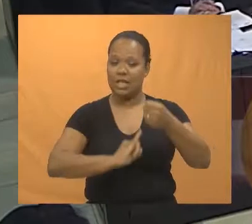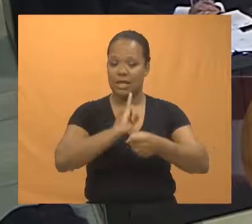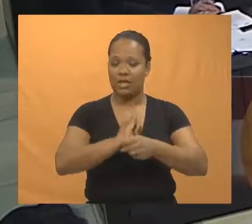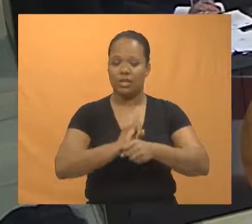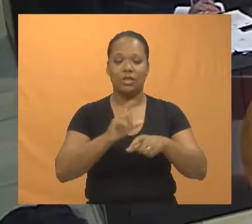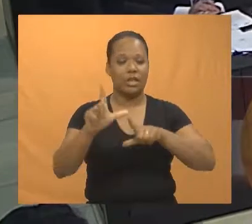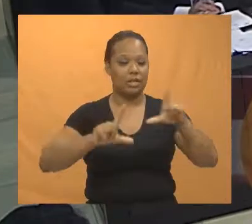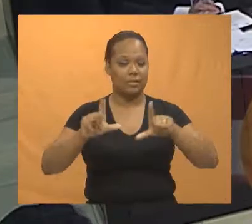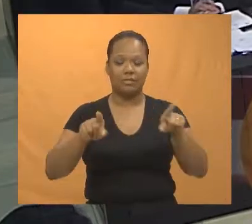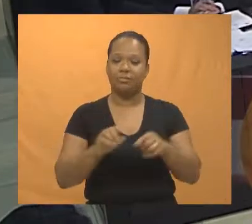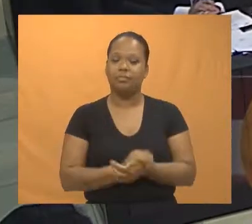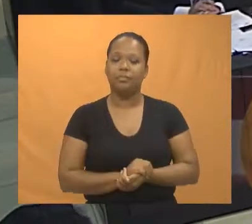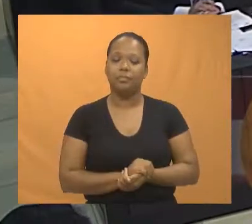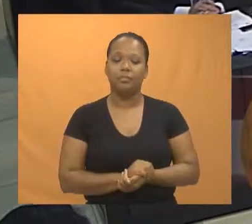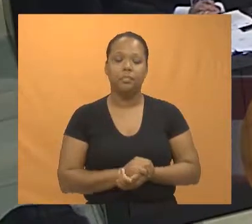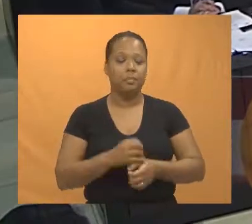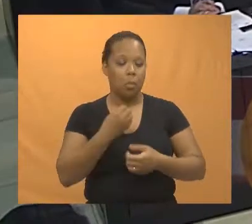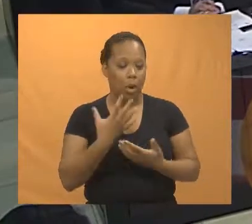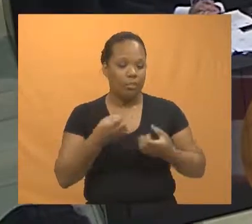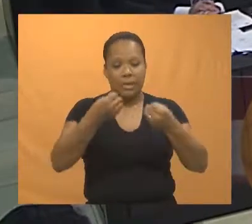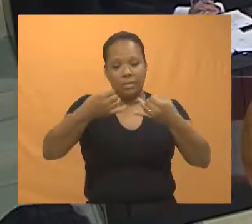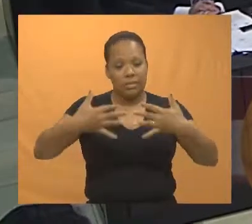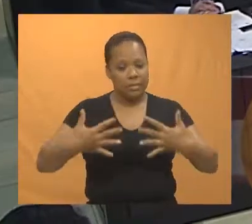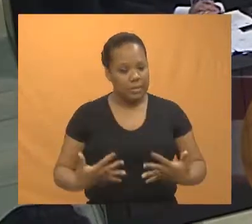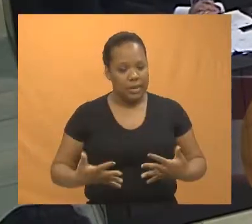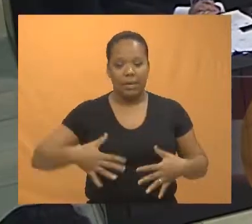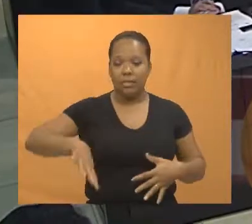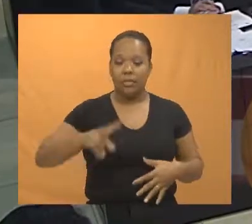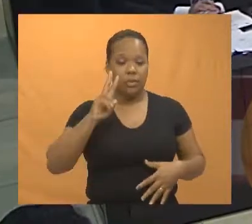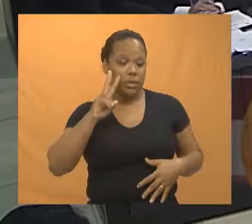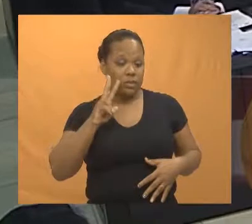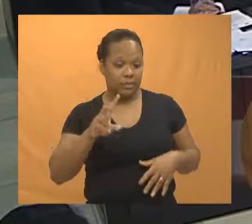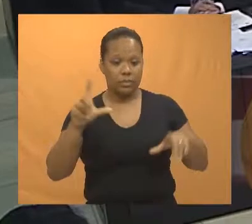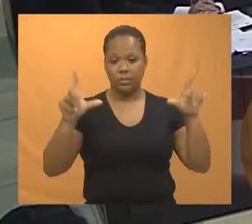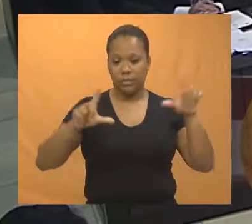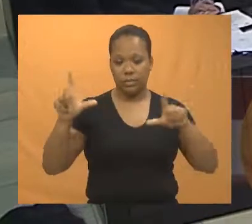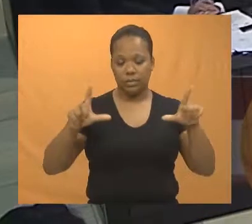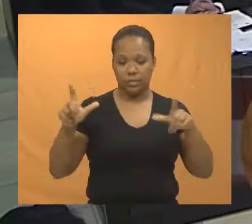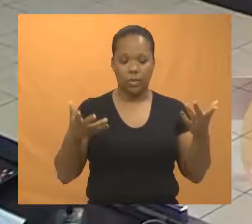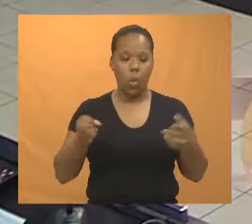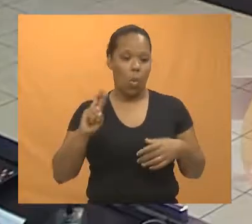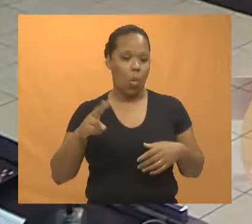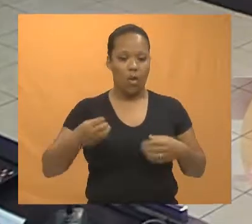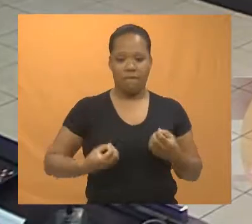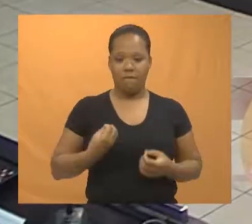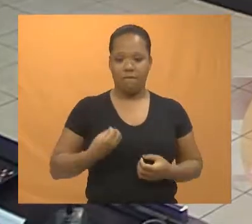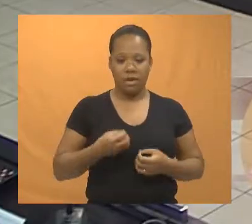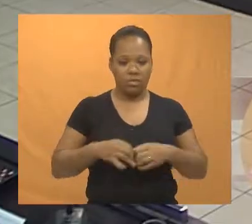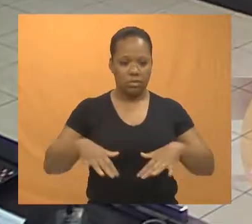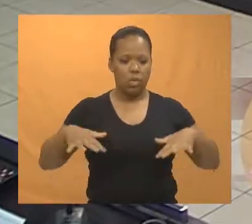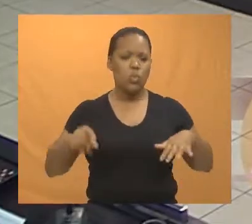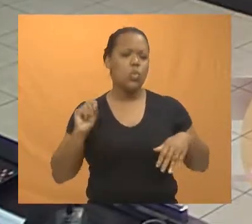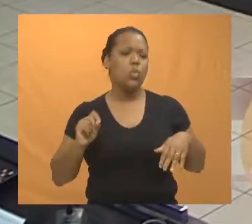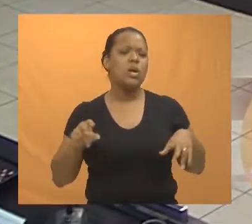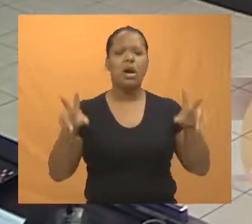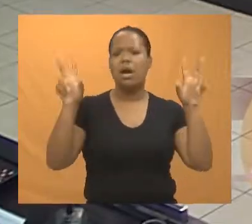TV. Bom, gostaria aqui de explicar para a população que nos assiste e que está aqui presente do que se